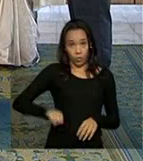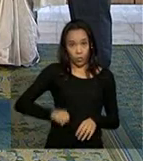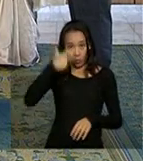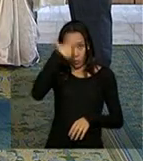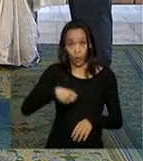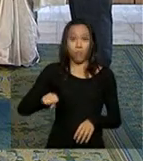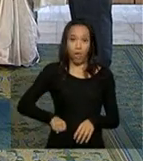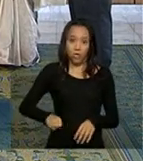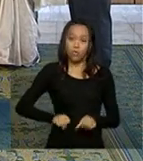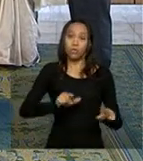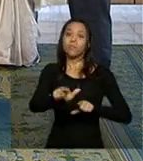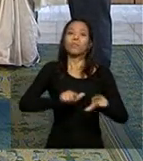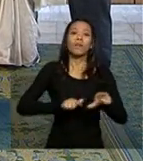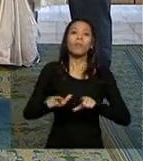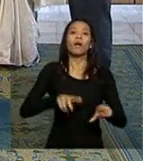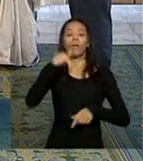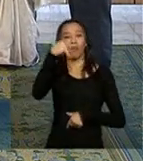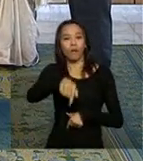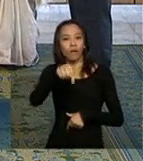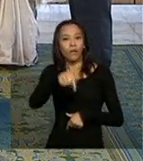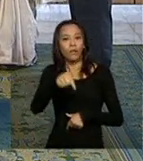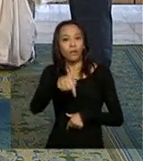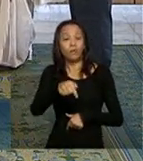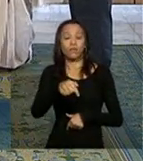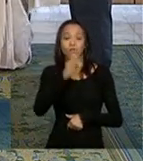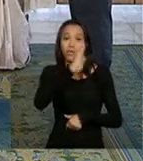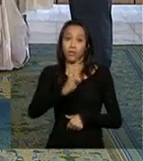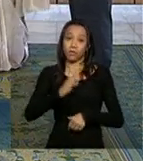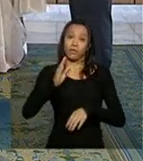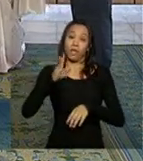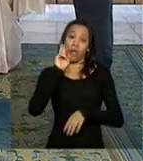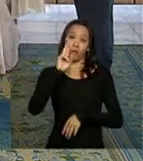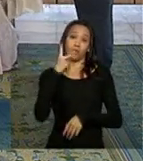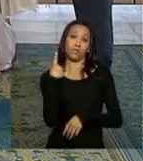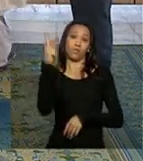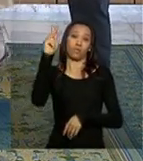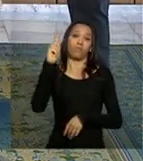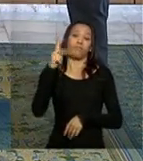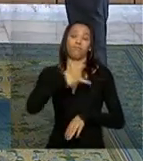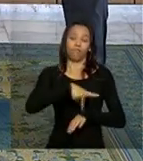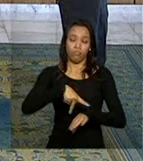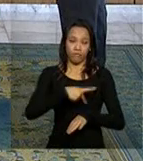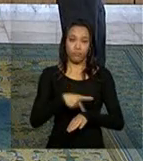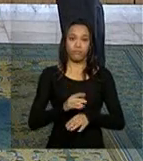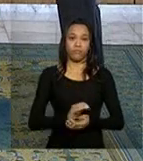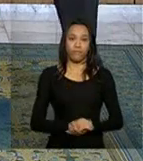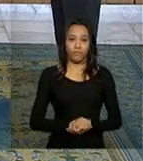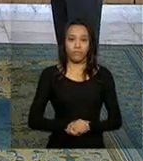embaixador manifeste ou expresse em nome do país que ele representa.